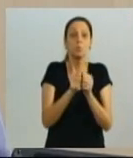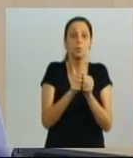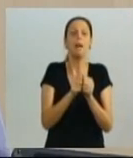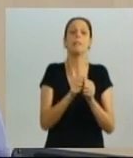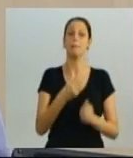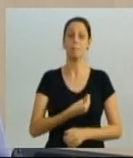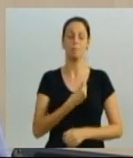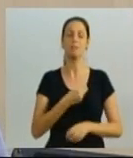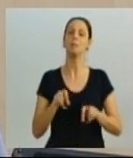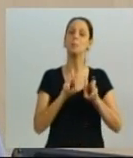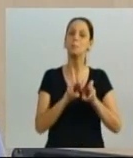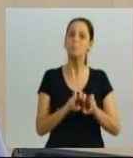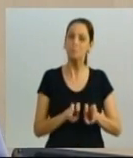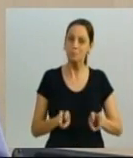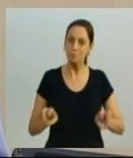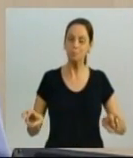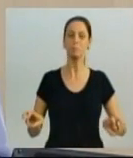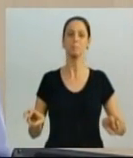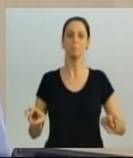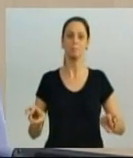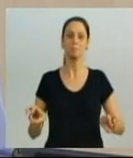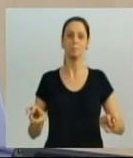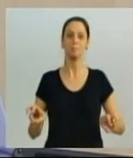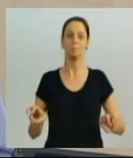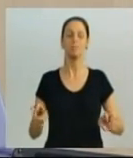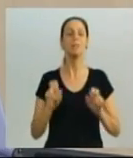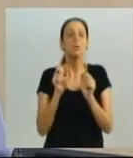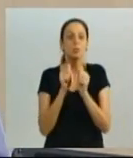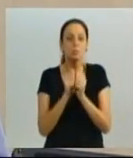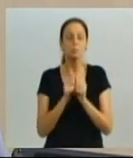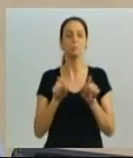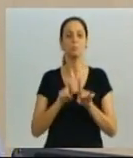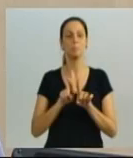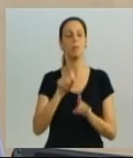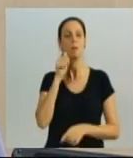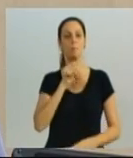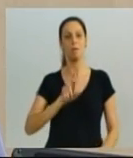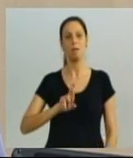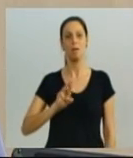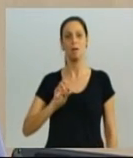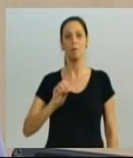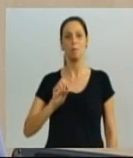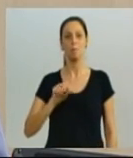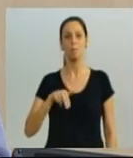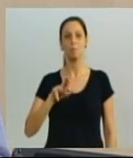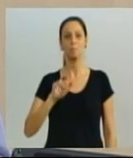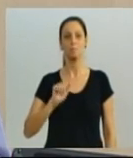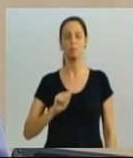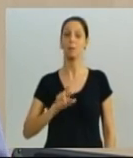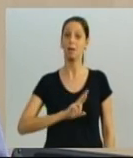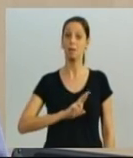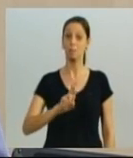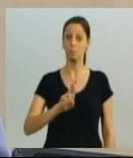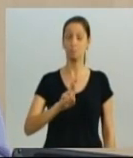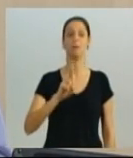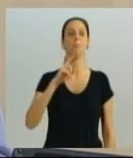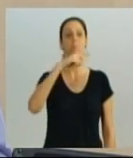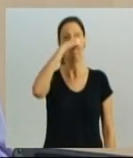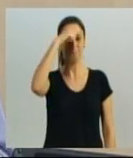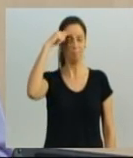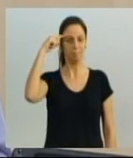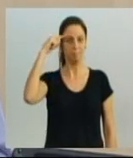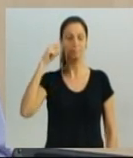na frente, se puder estar conosco, a Rosana, que representa o vereador Marcos da Rosa.